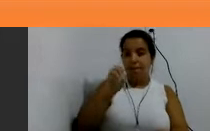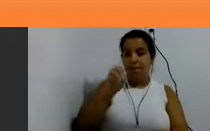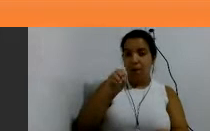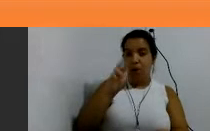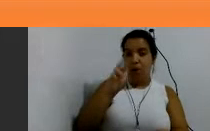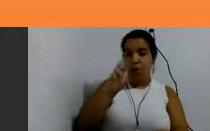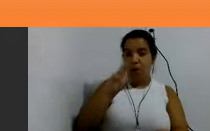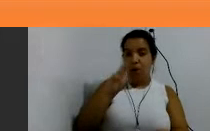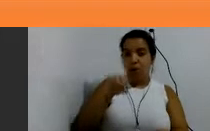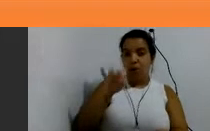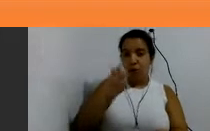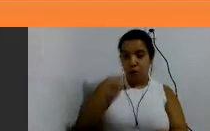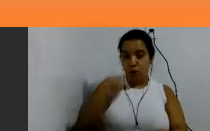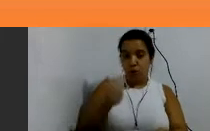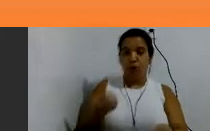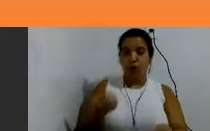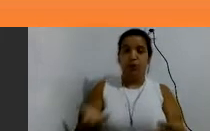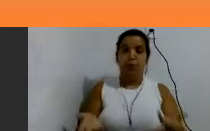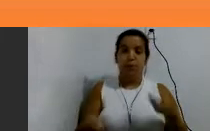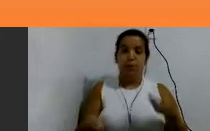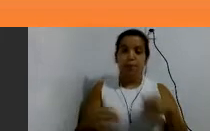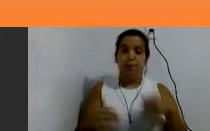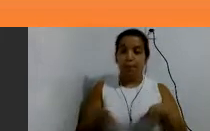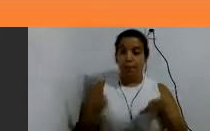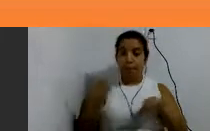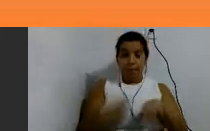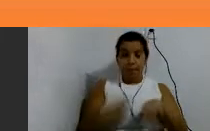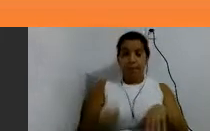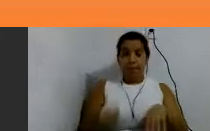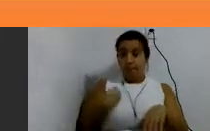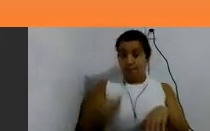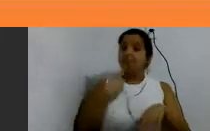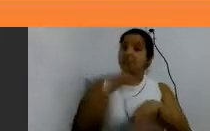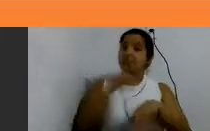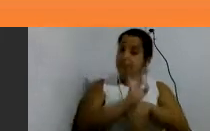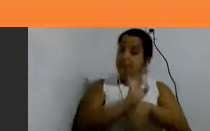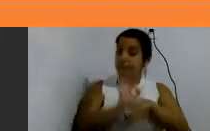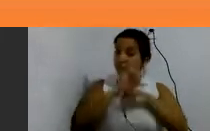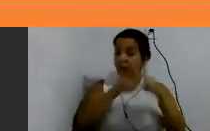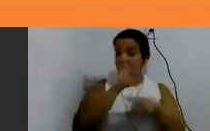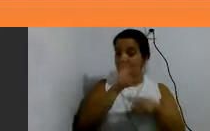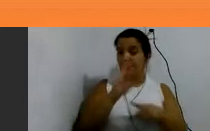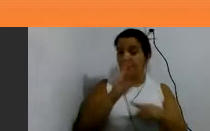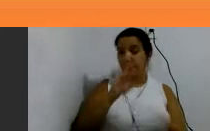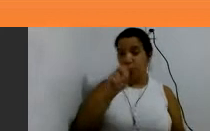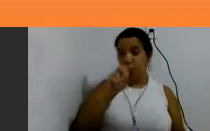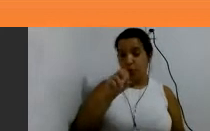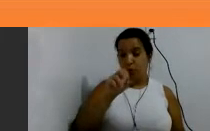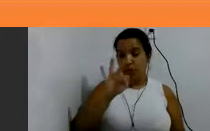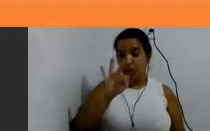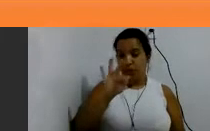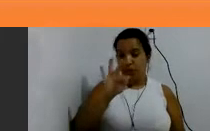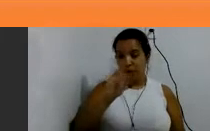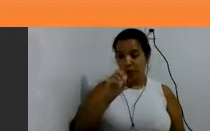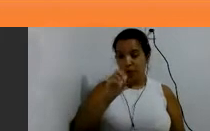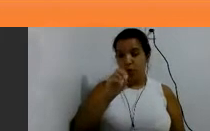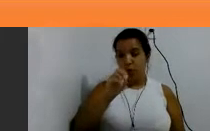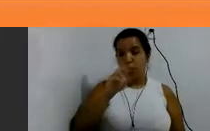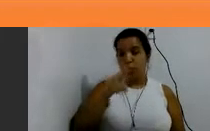merozoítos vão lá para dentro da hemácia e vão se transformar em trofozoítos. Então, a gente tem o que a gente chama